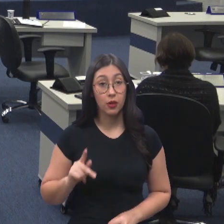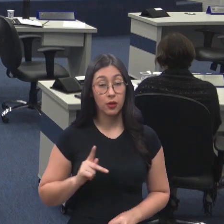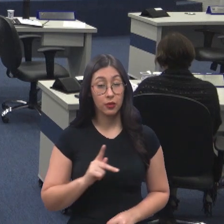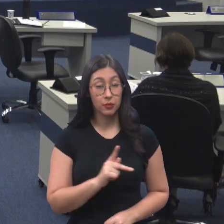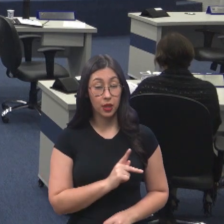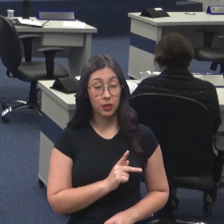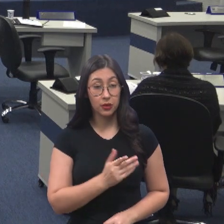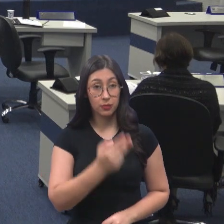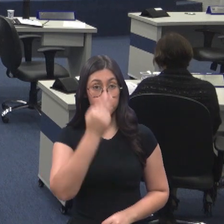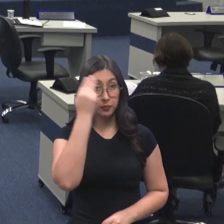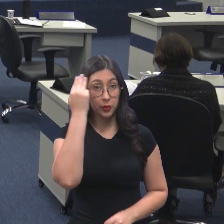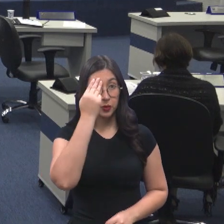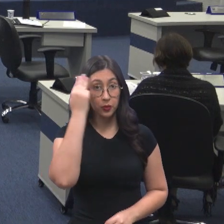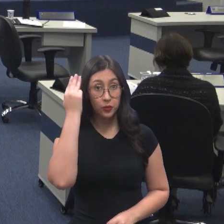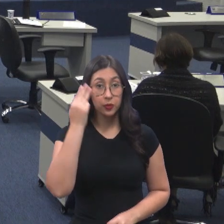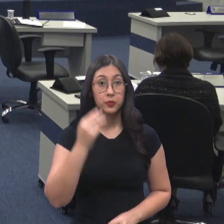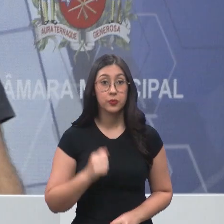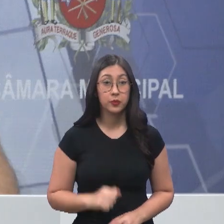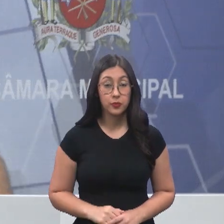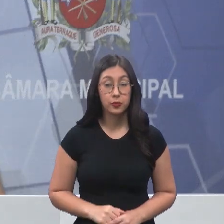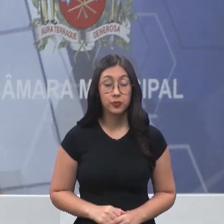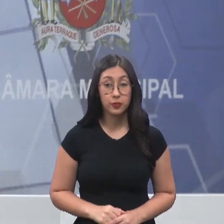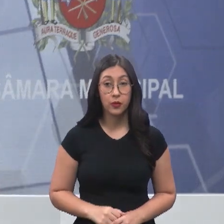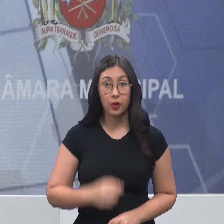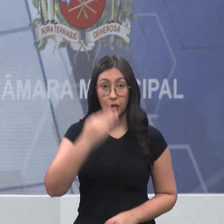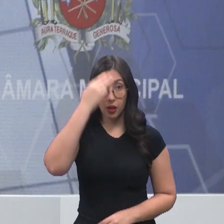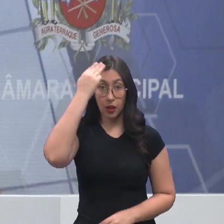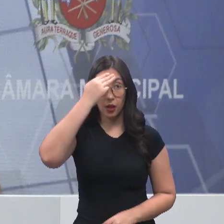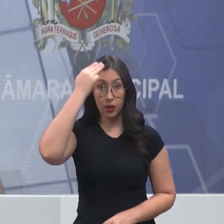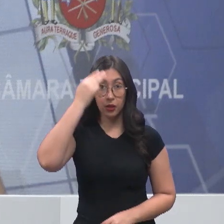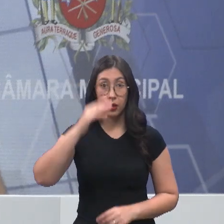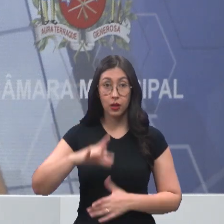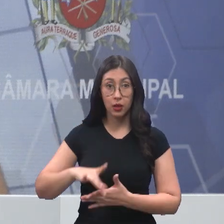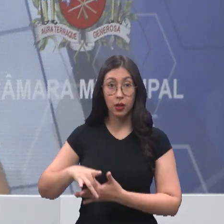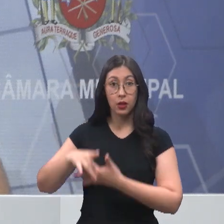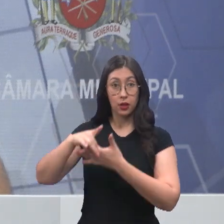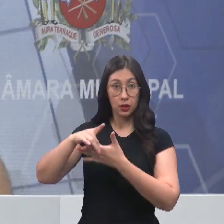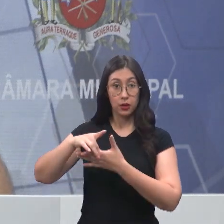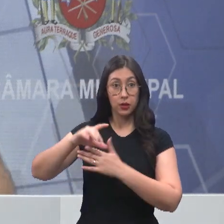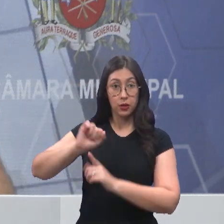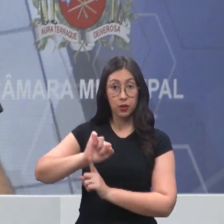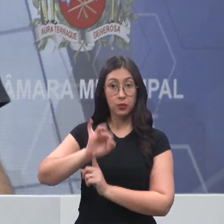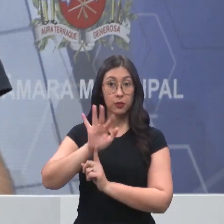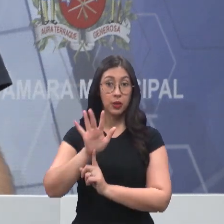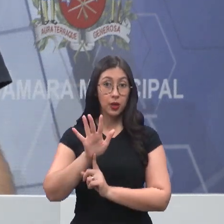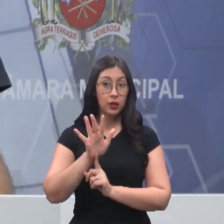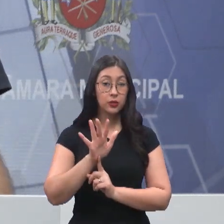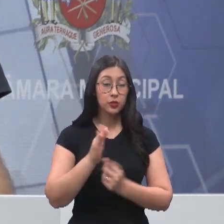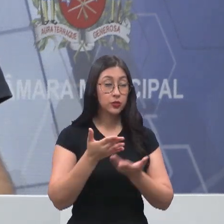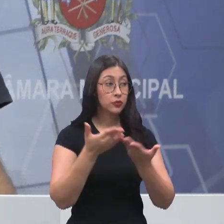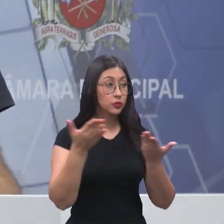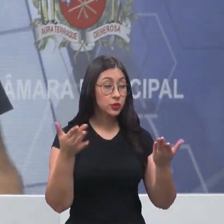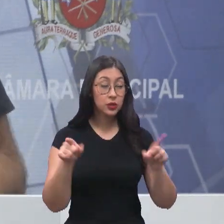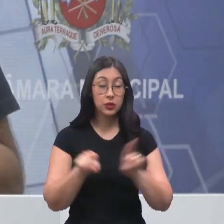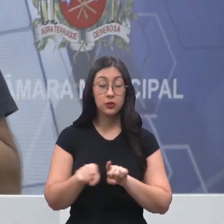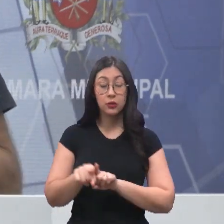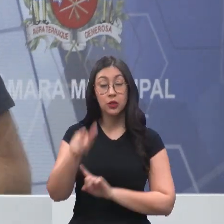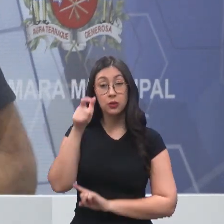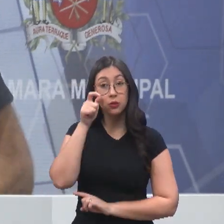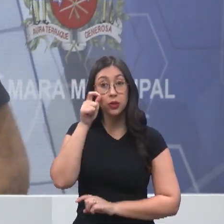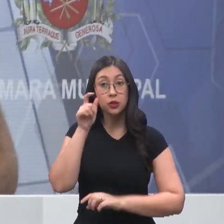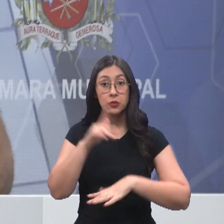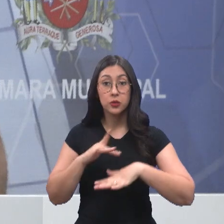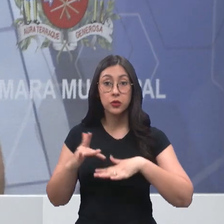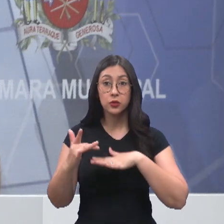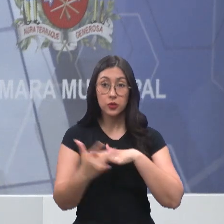Vieira, líder do republicano nessa casa, senhores vereadores, público que nos acompanham pelas redes sociais, nós estamos,